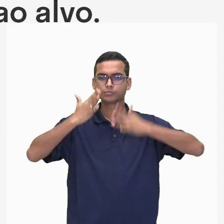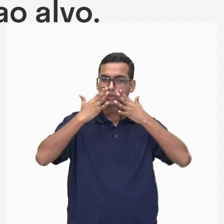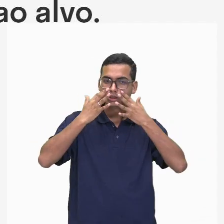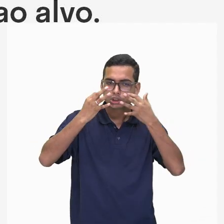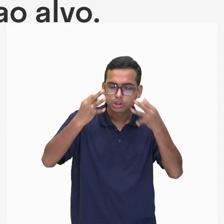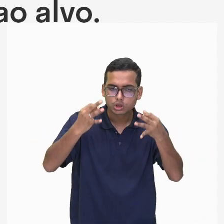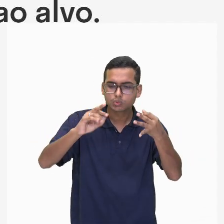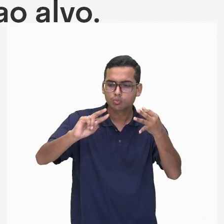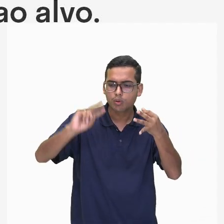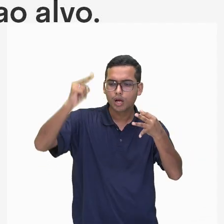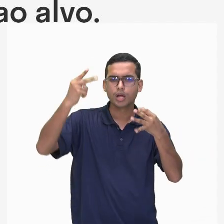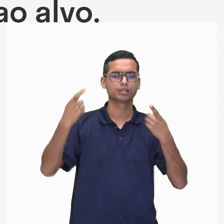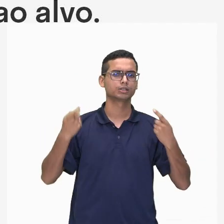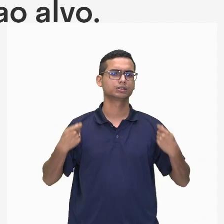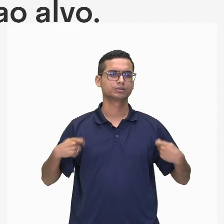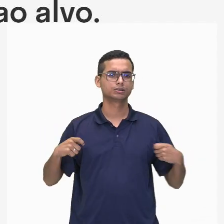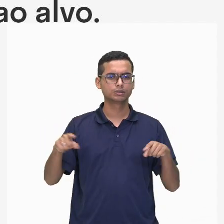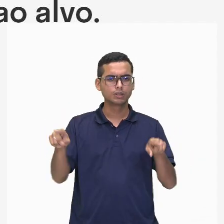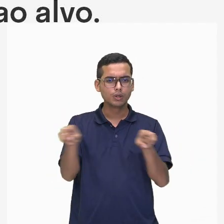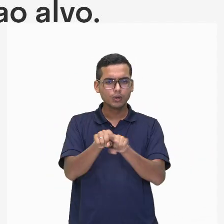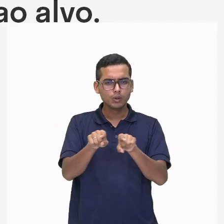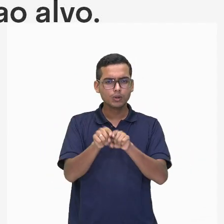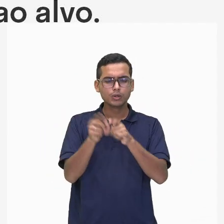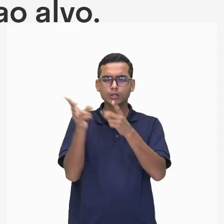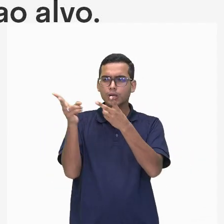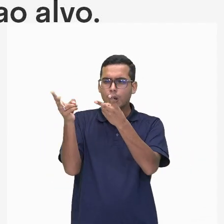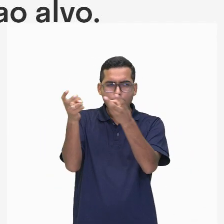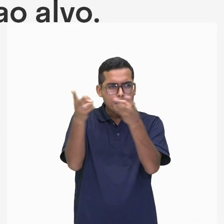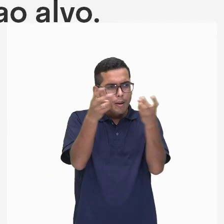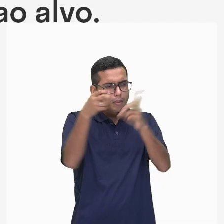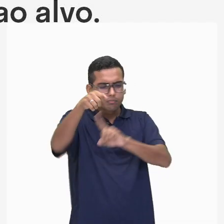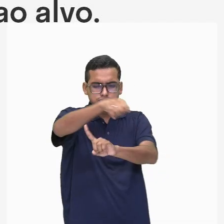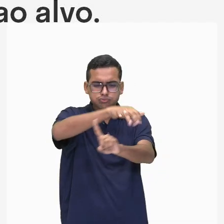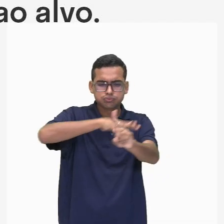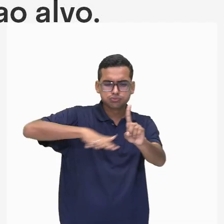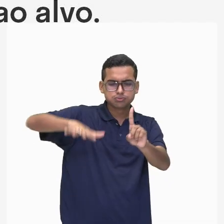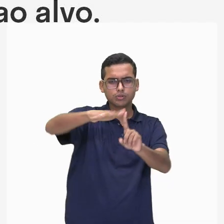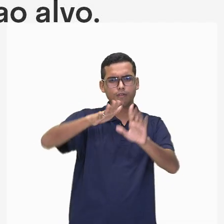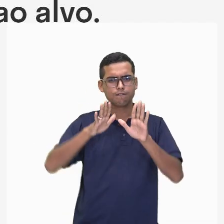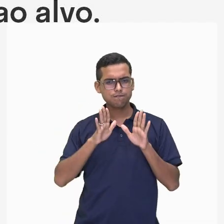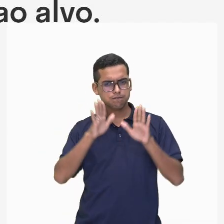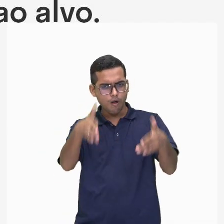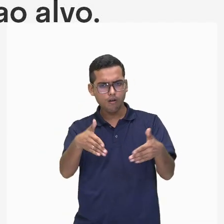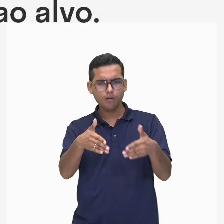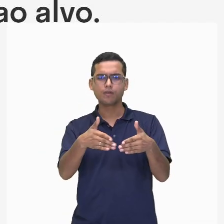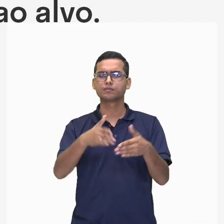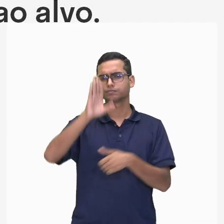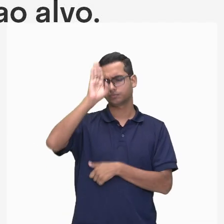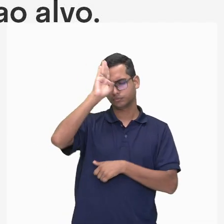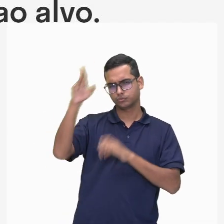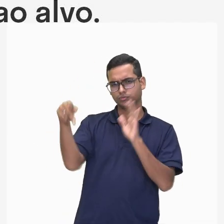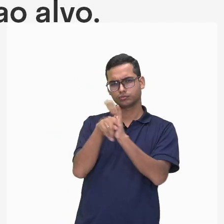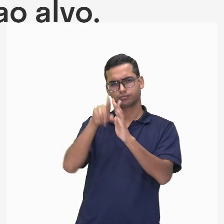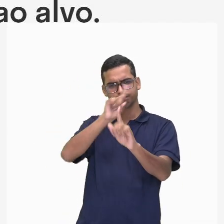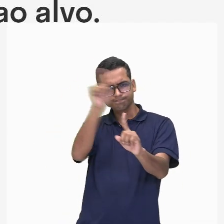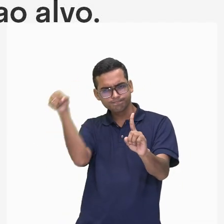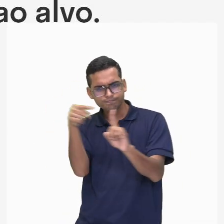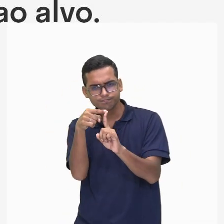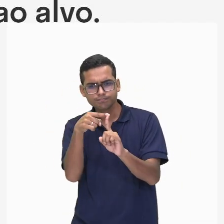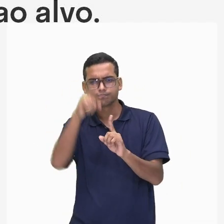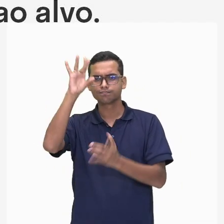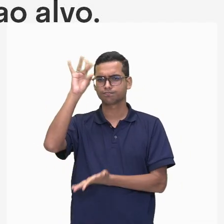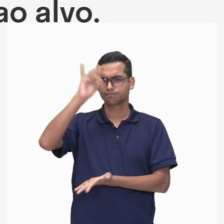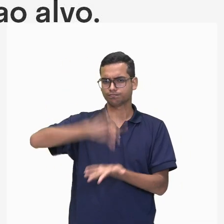atenção, percepção do ambiente ao redor, então focando naquele seu objetivo, no seu